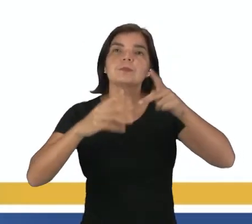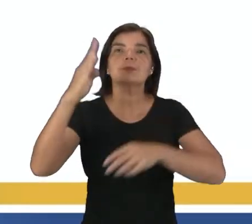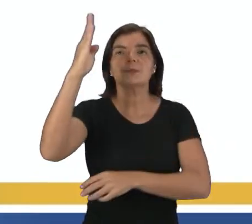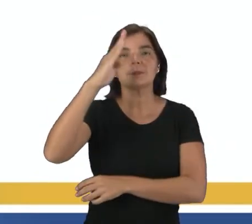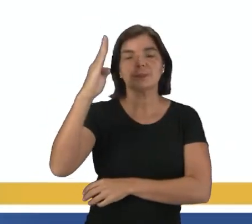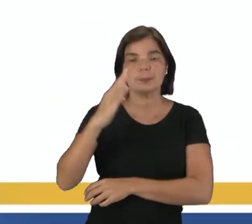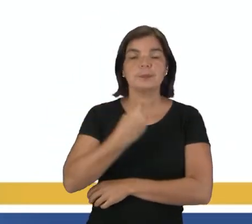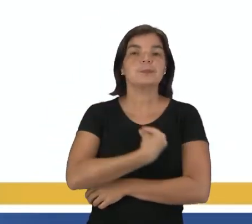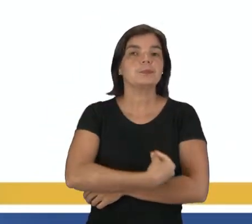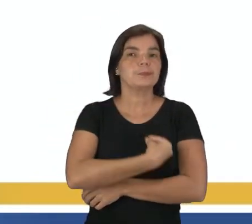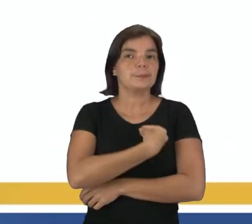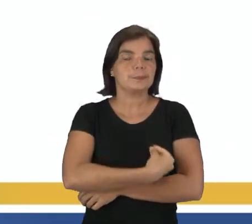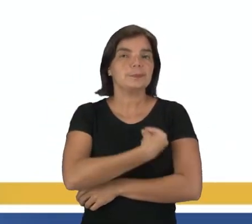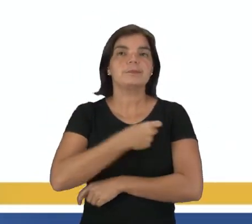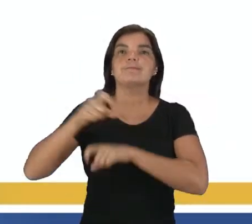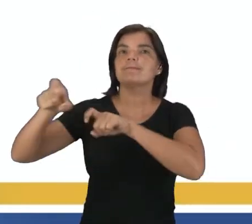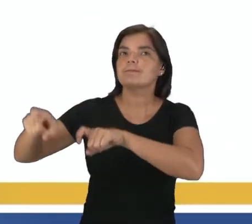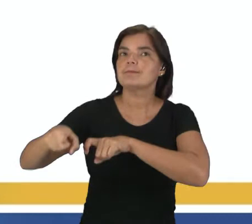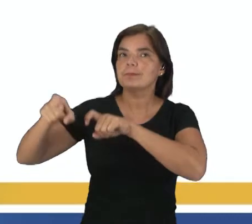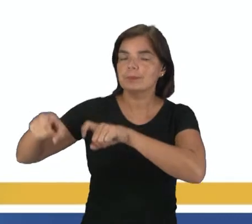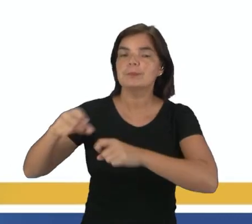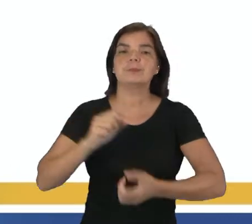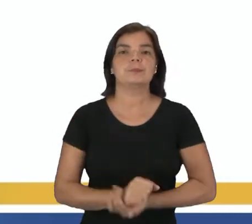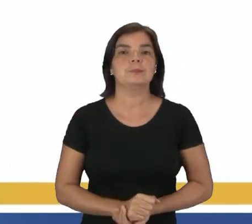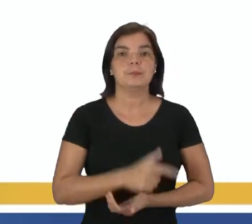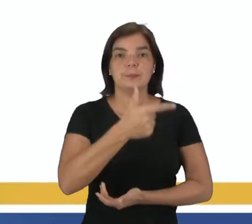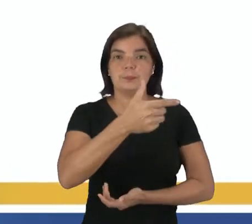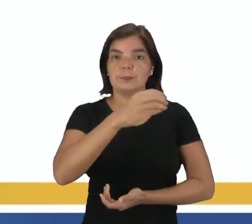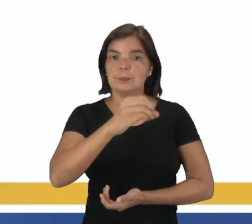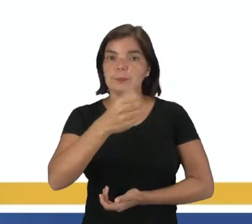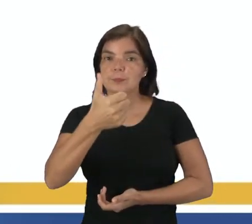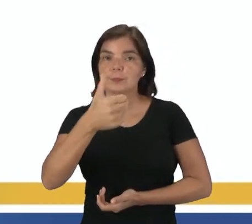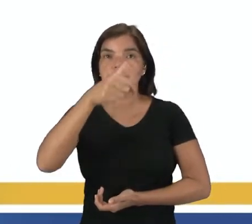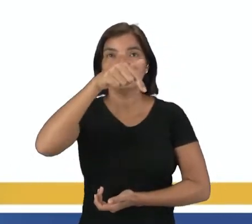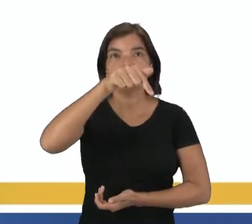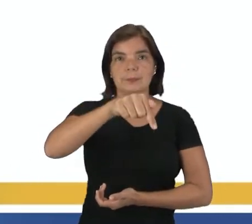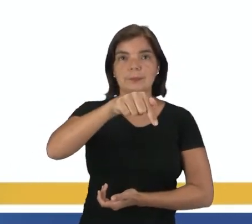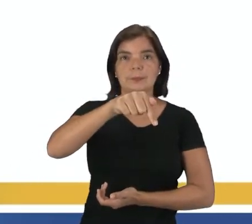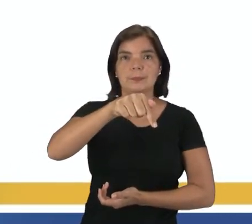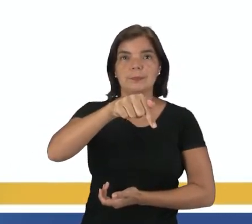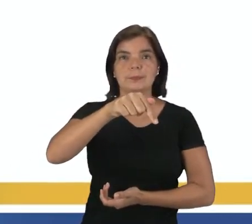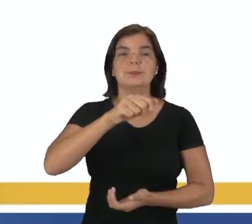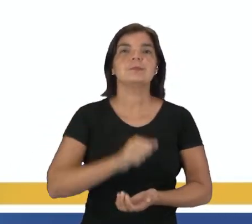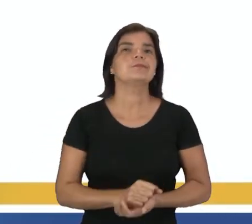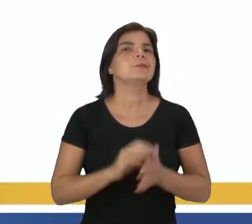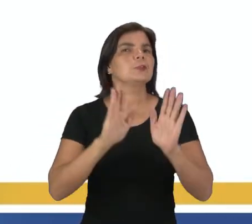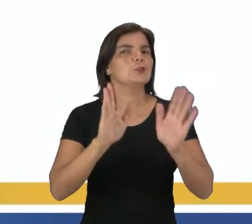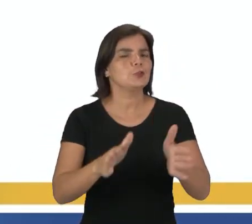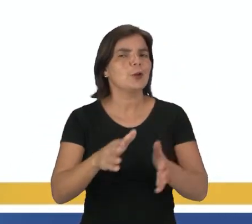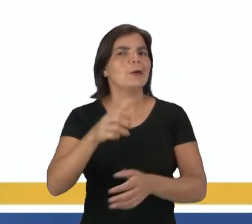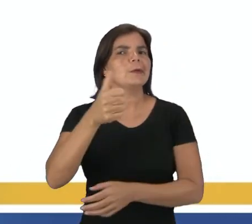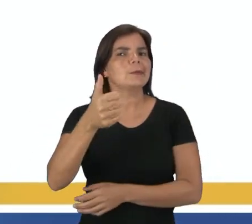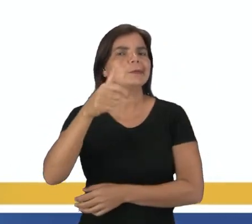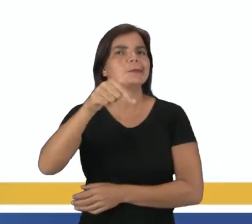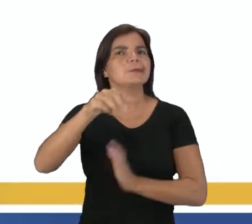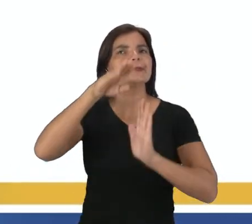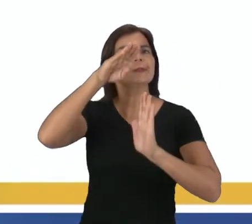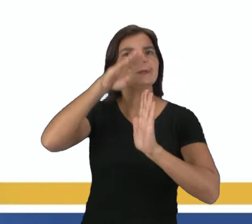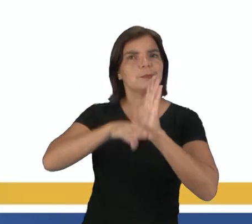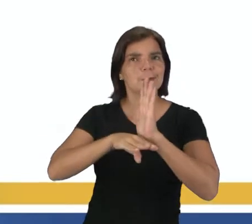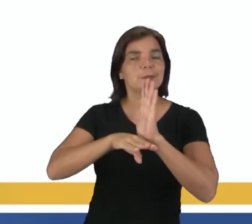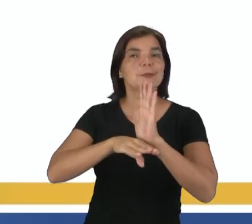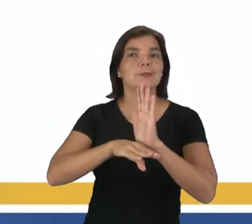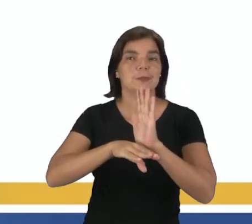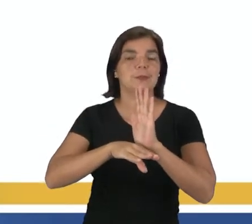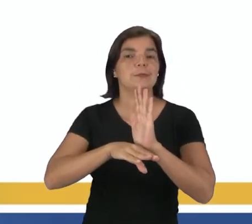64 por cento de pessoas que viviam no campo e em 1917 isso já tinha caído